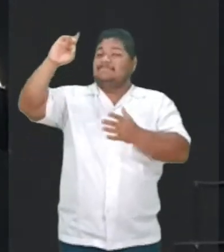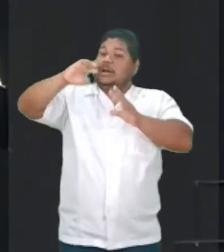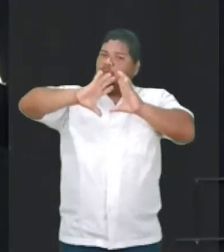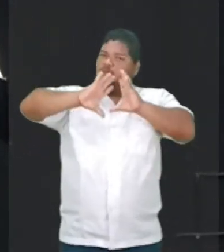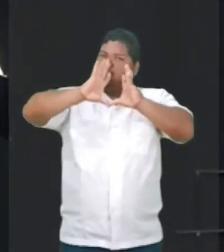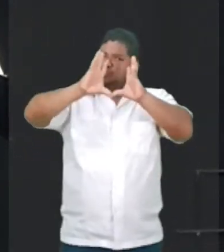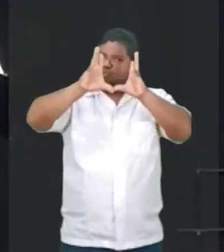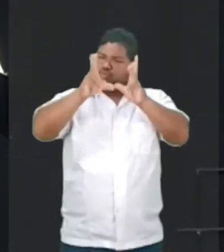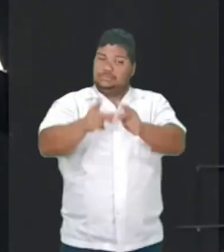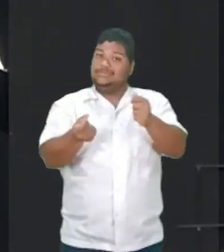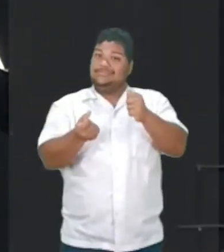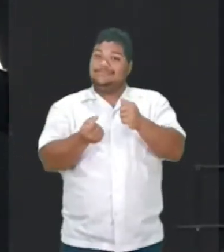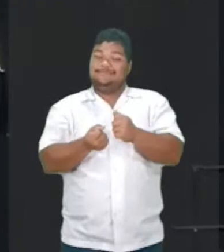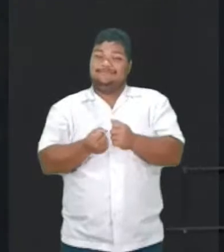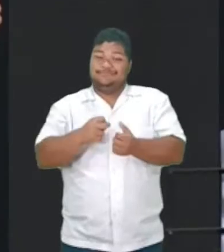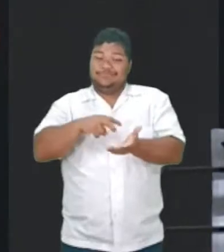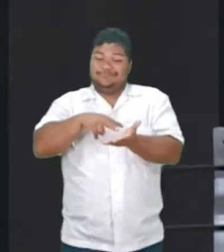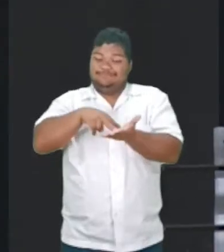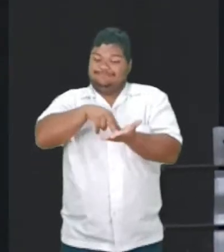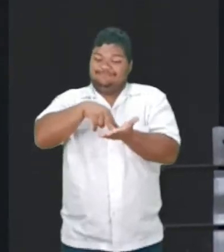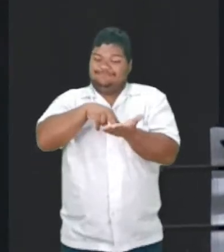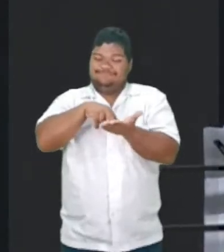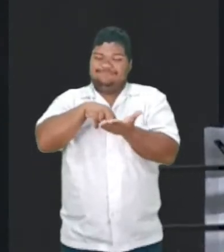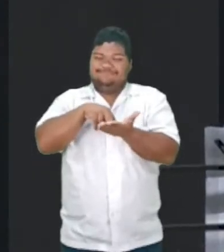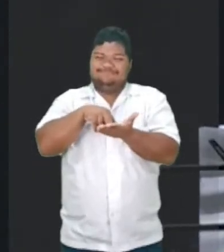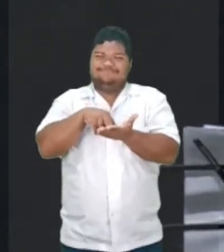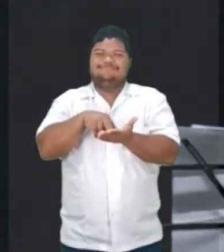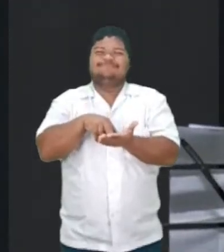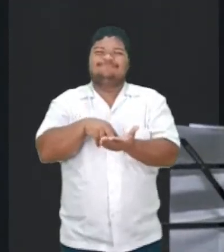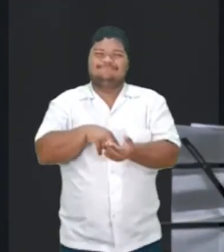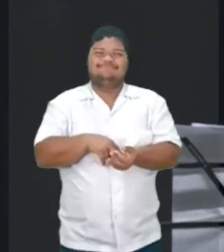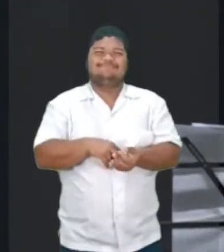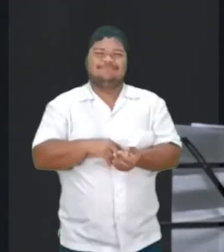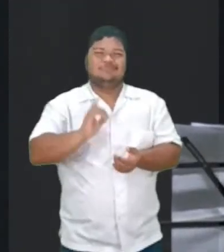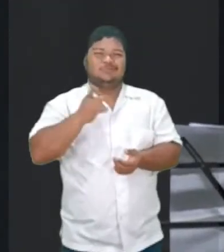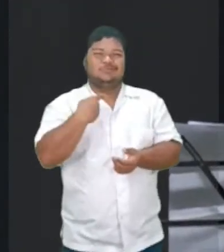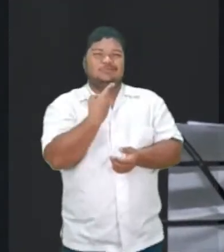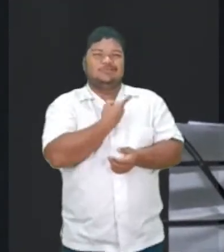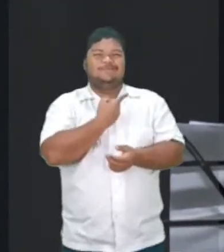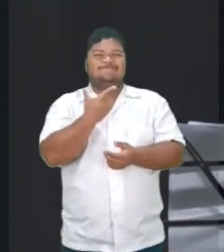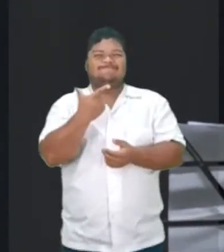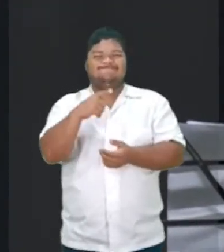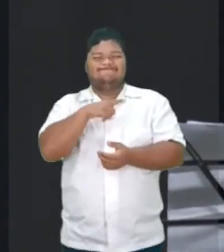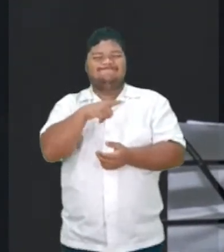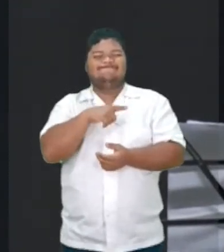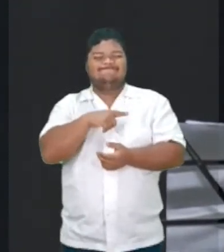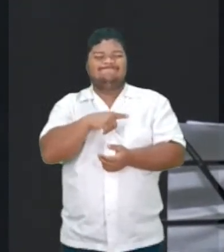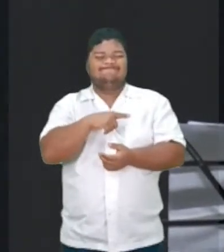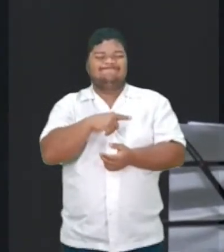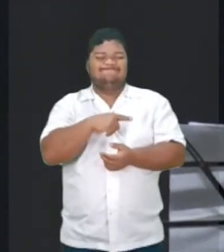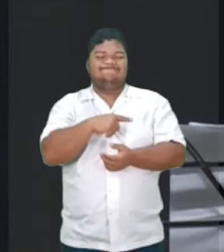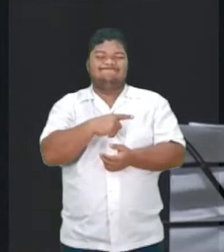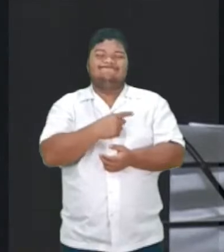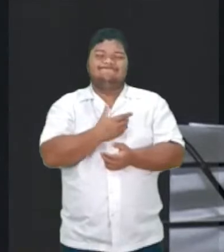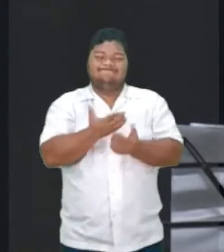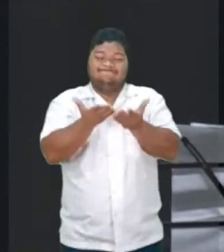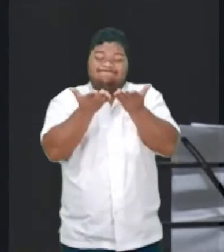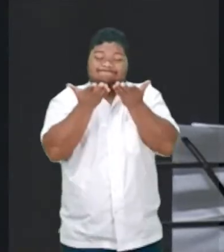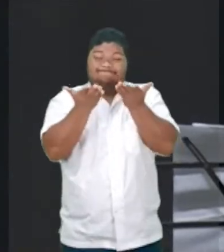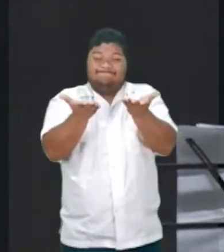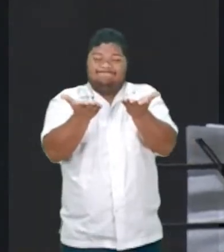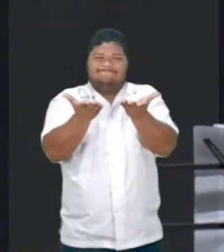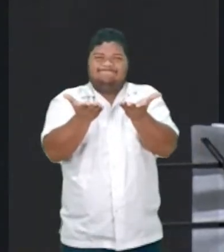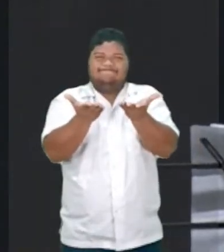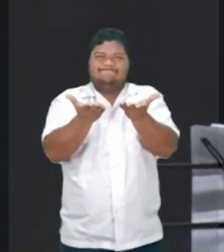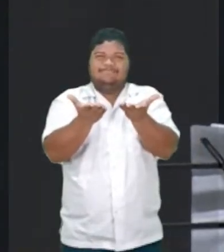estrutura, isso se encaixa exatamente no que nós temos em nossas mãos. na palavra de